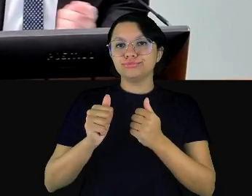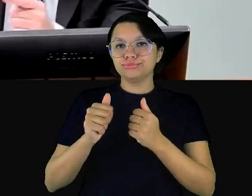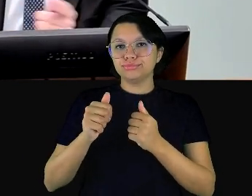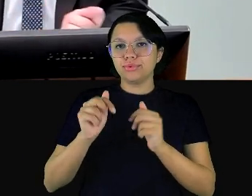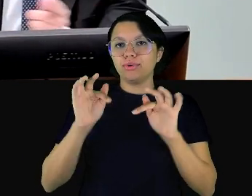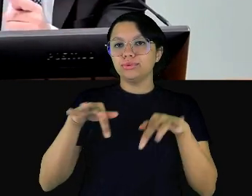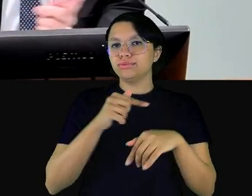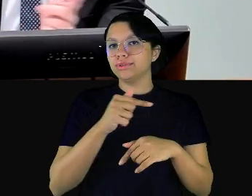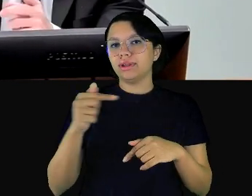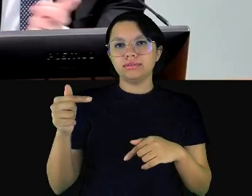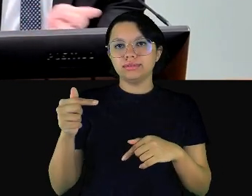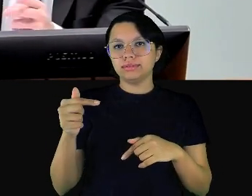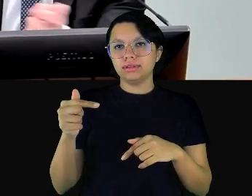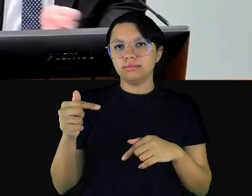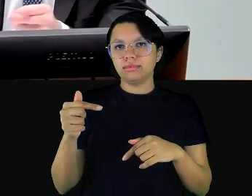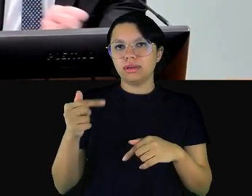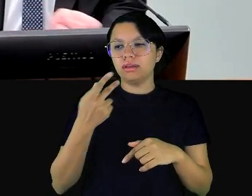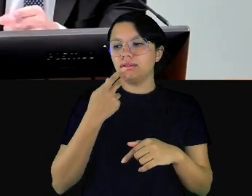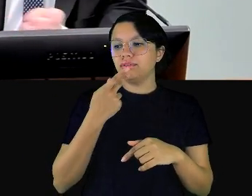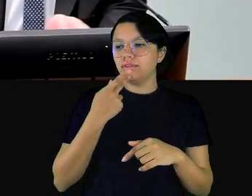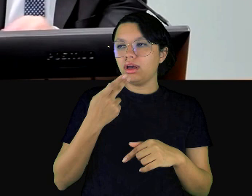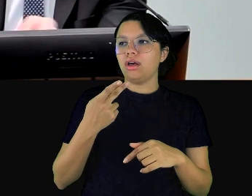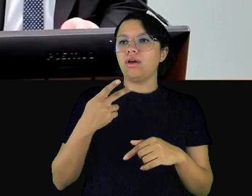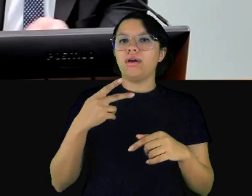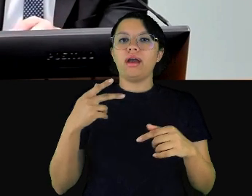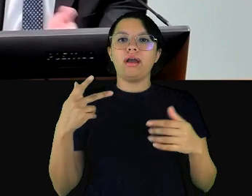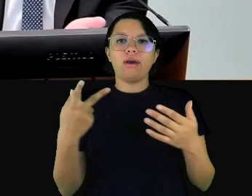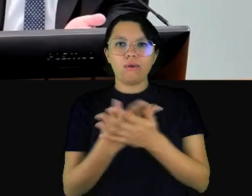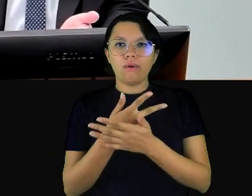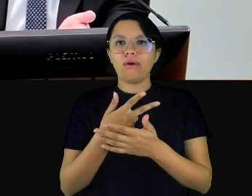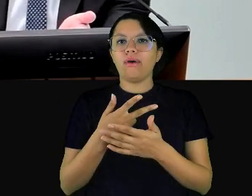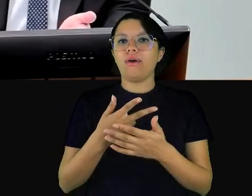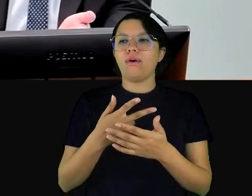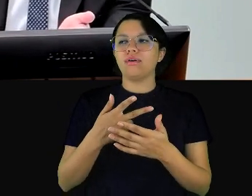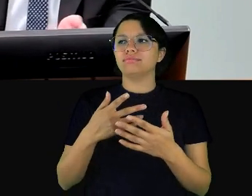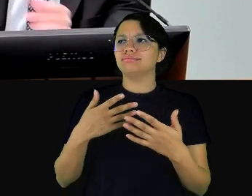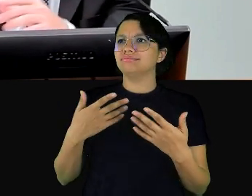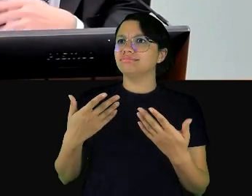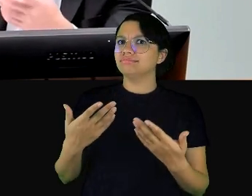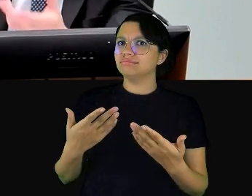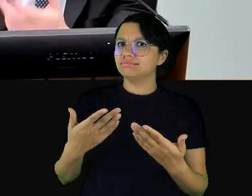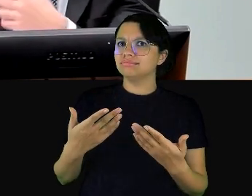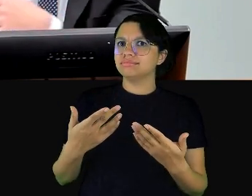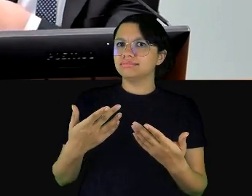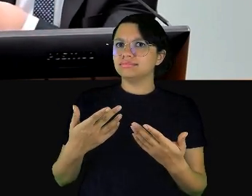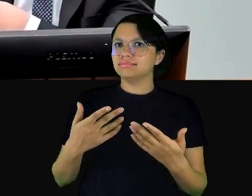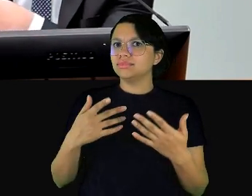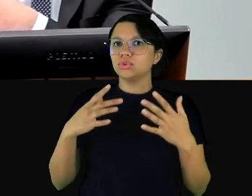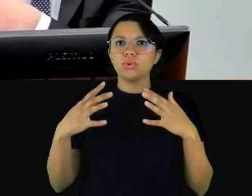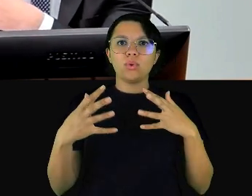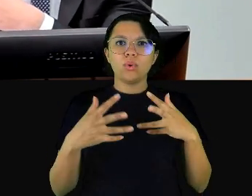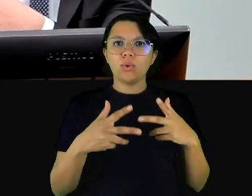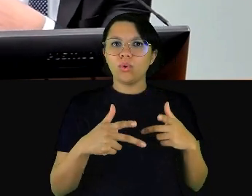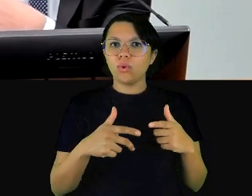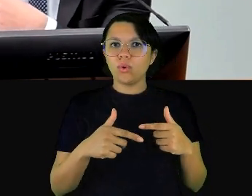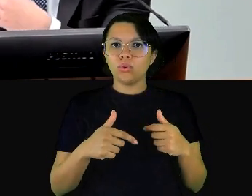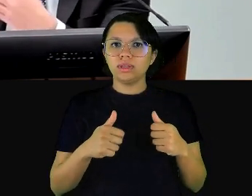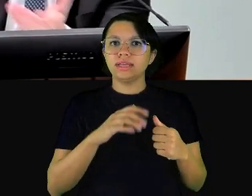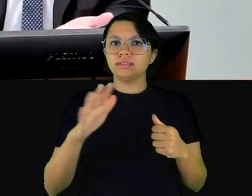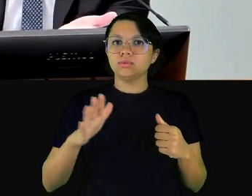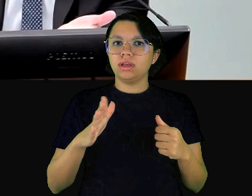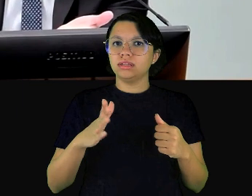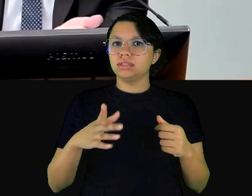falou, narra ter jogado futebol de semana e se machucado. Eu falei, ixi, e essa situação toda não tinha vindo ao processo